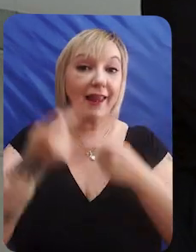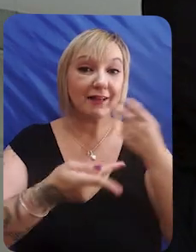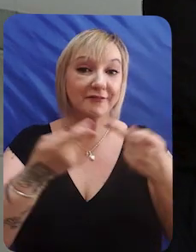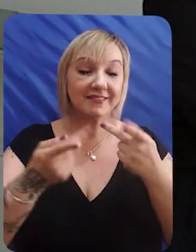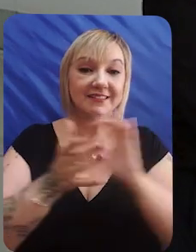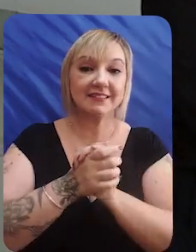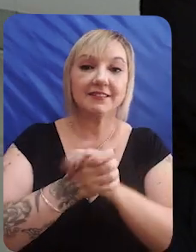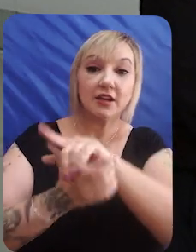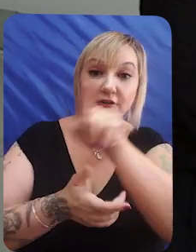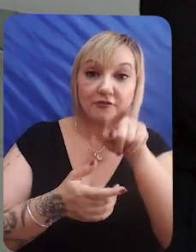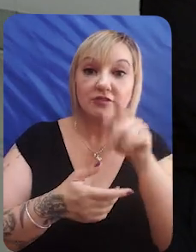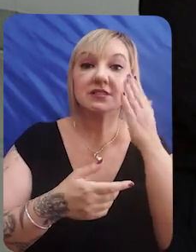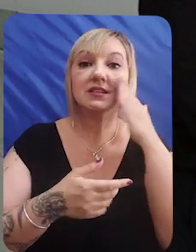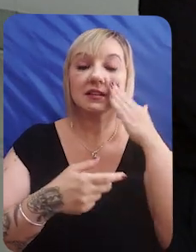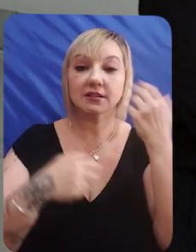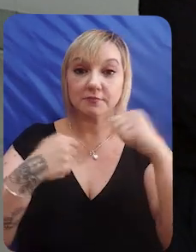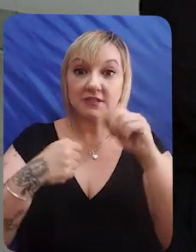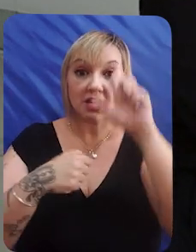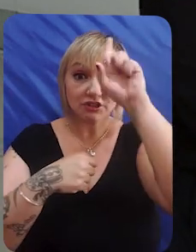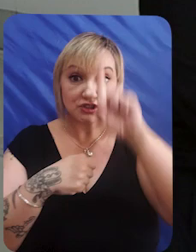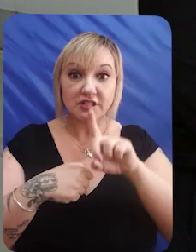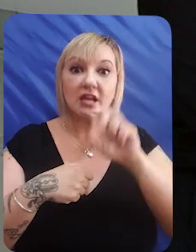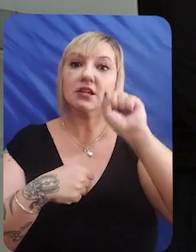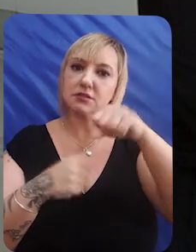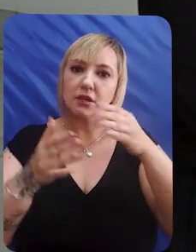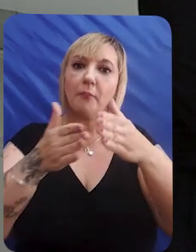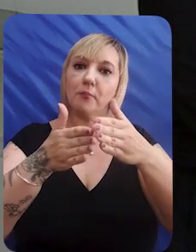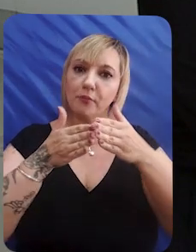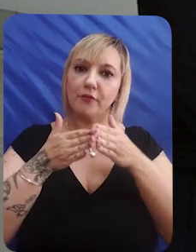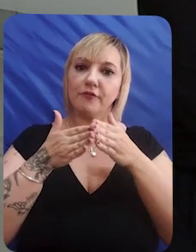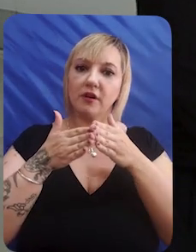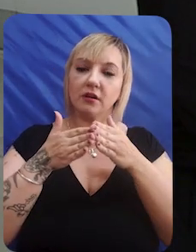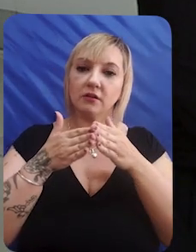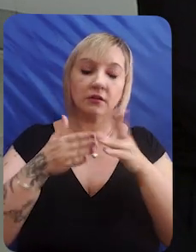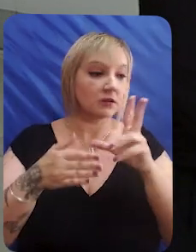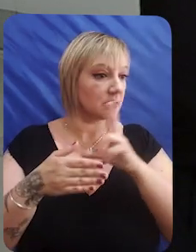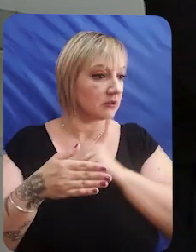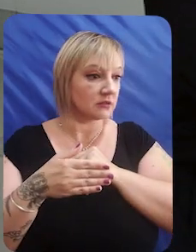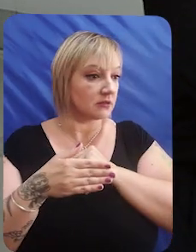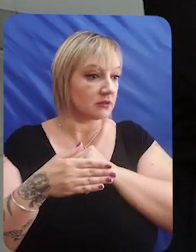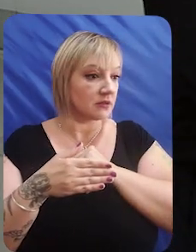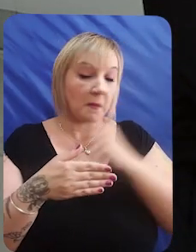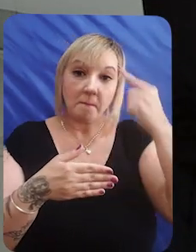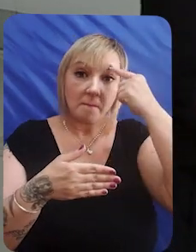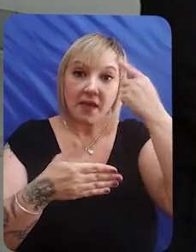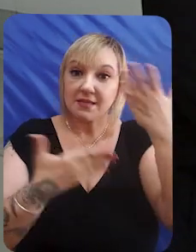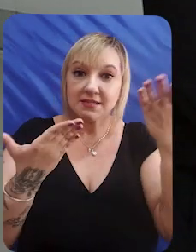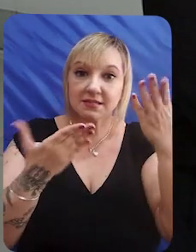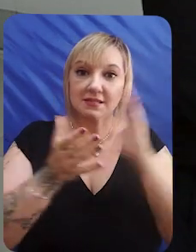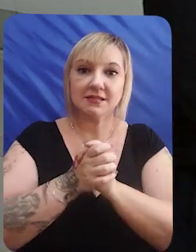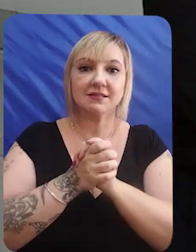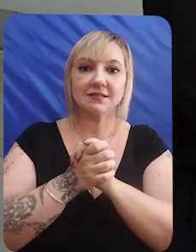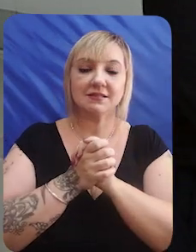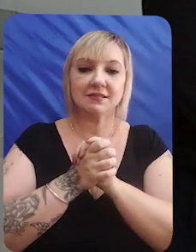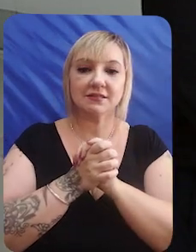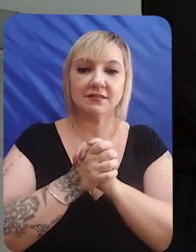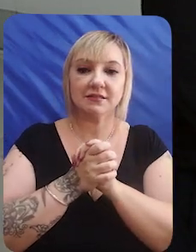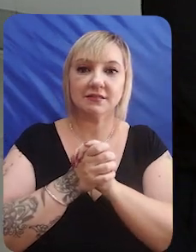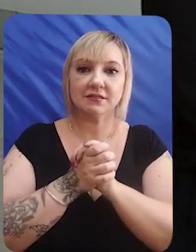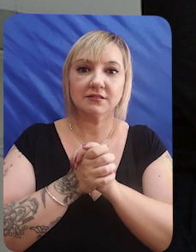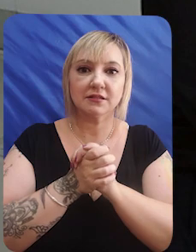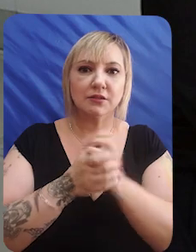falando. Para você entender, você tem os seus direitos, sim, por favor. Nossa, que loucura, a gente não tem ideia. É